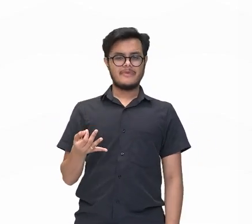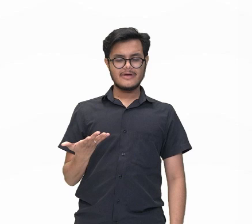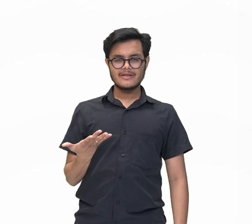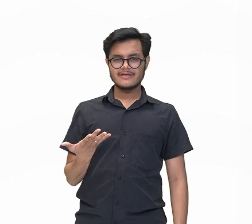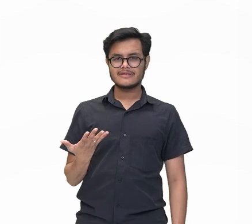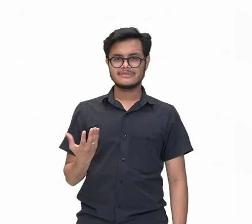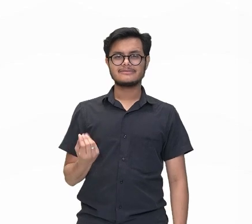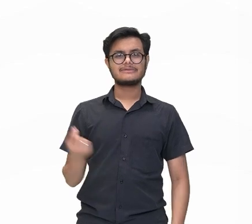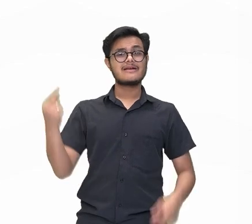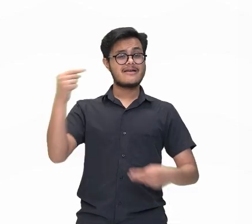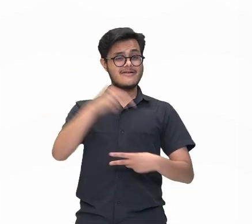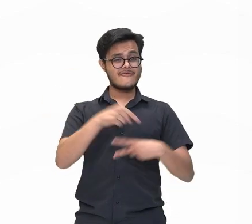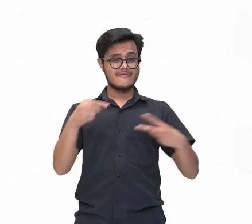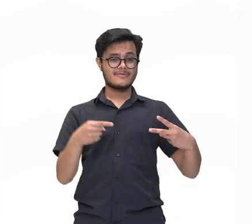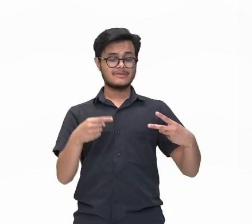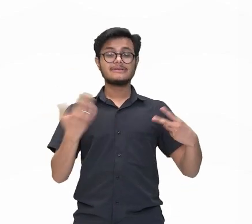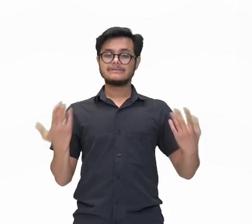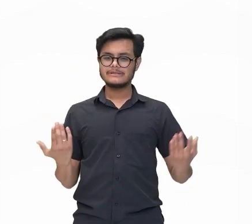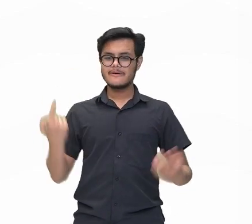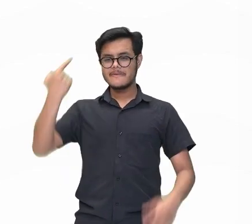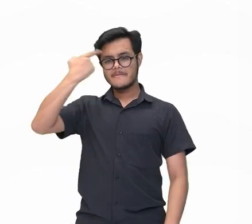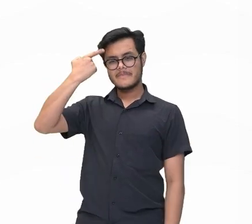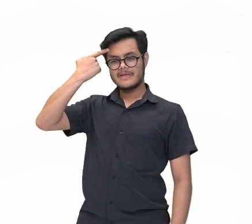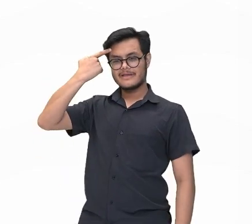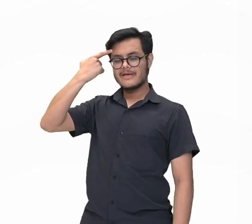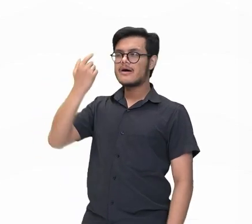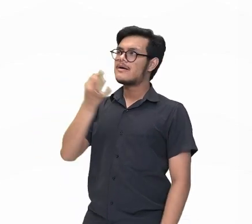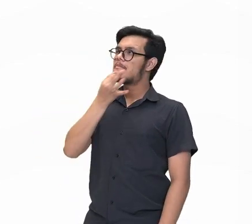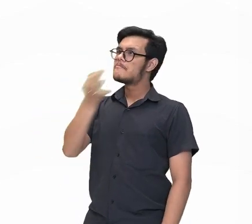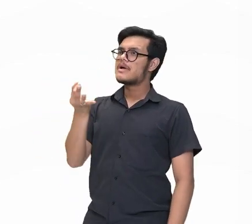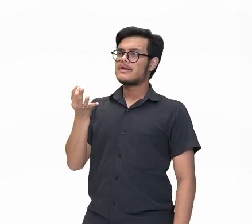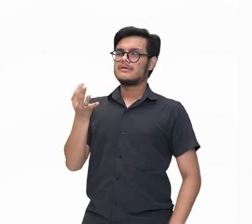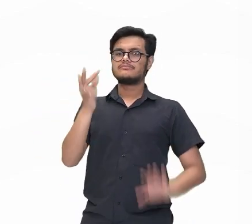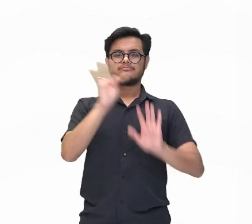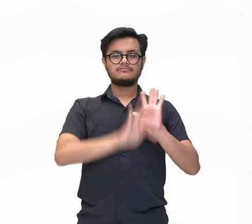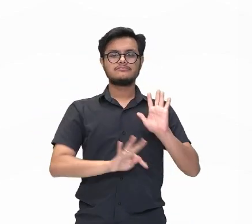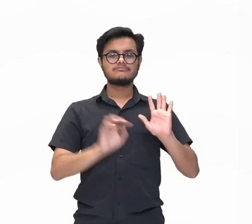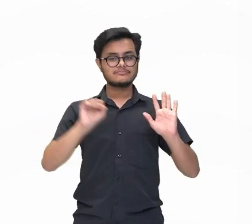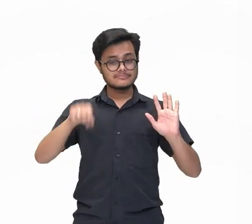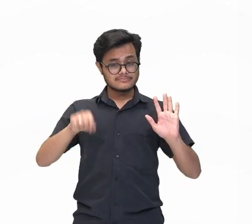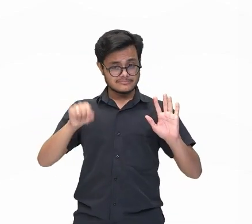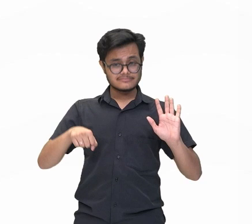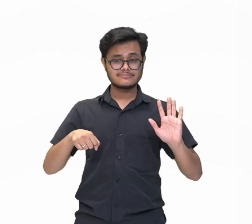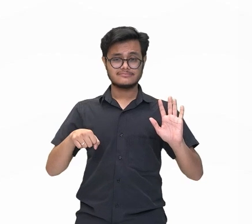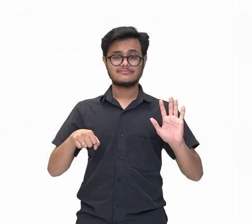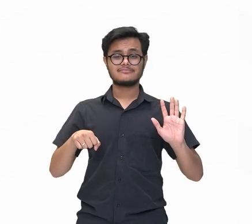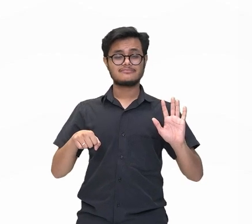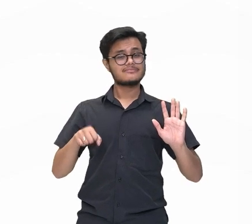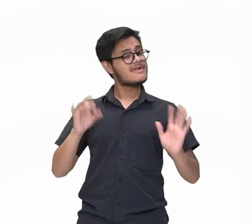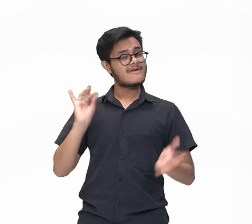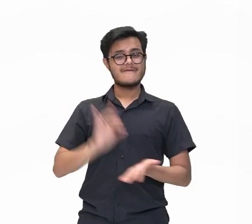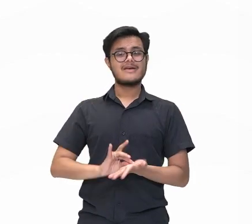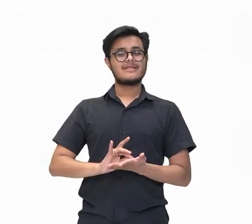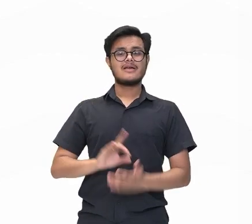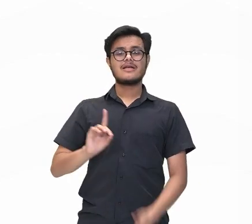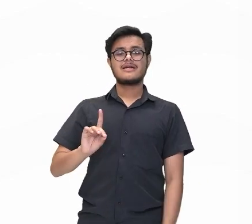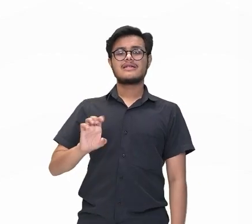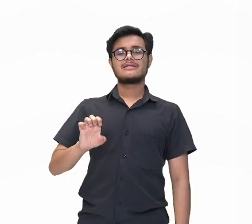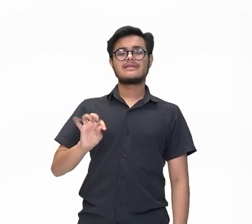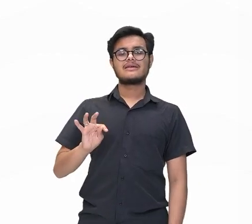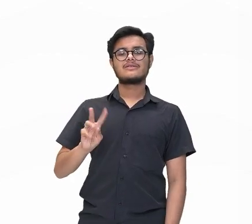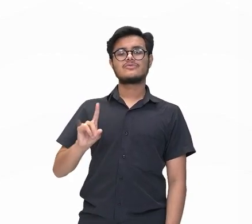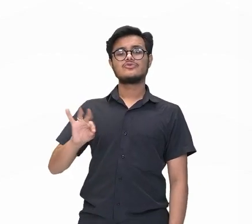duas premissas, né? Então, esse raciocínio que a gente está vendo, é um argumento dedutivo válido porque a conclusão que nós vimos